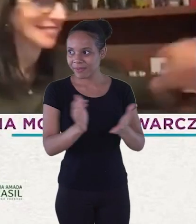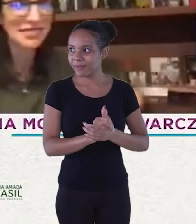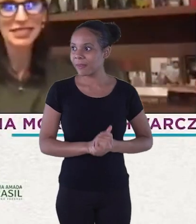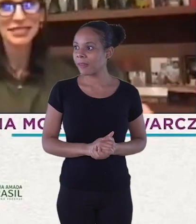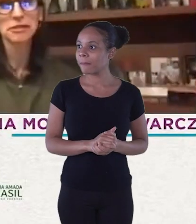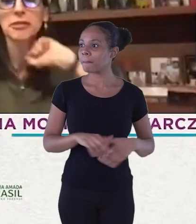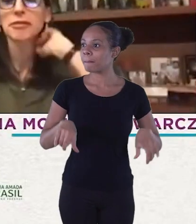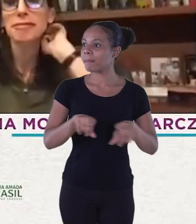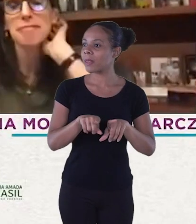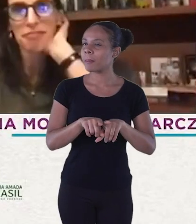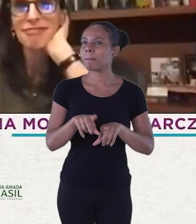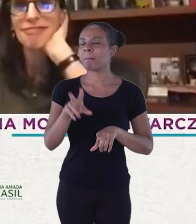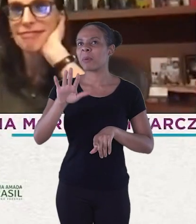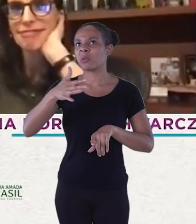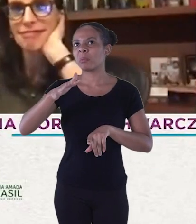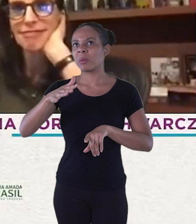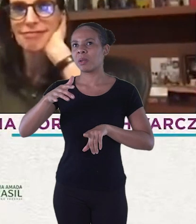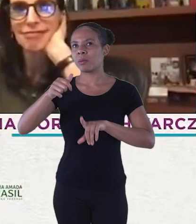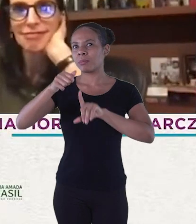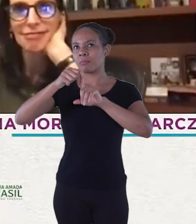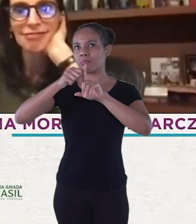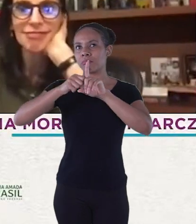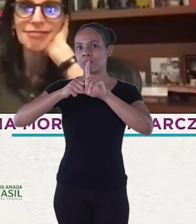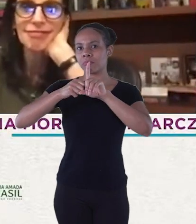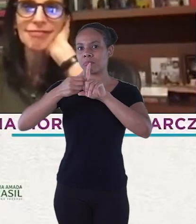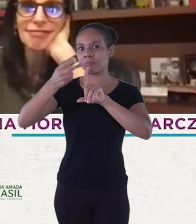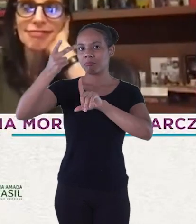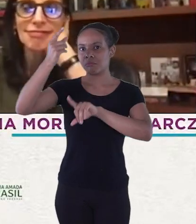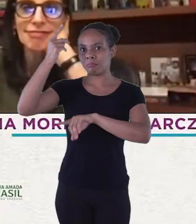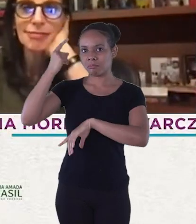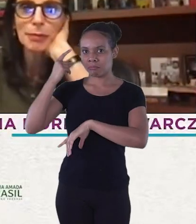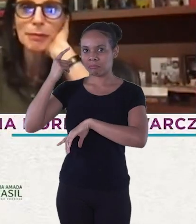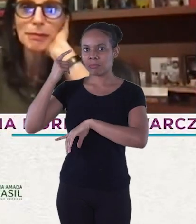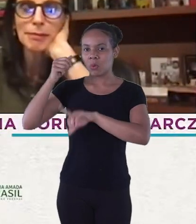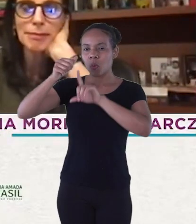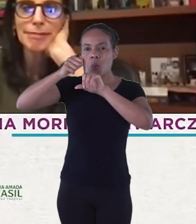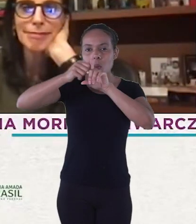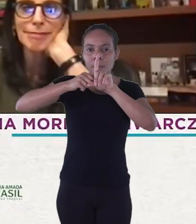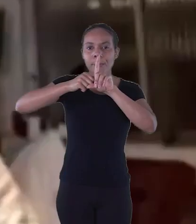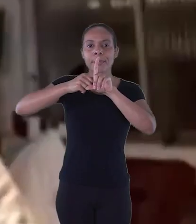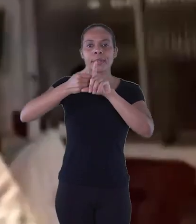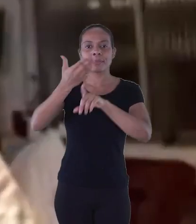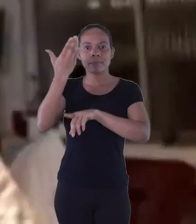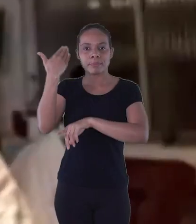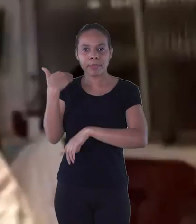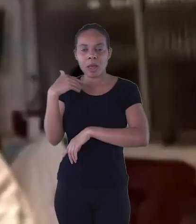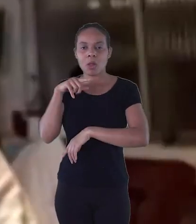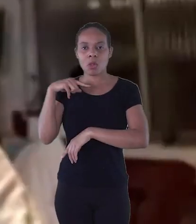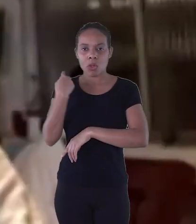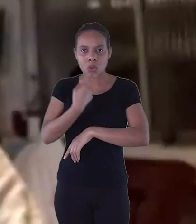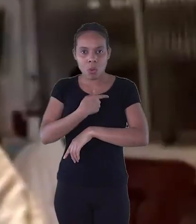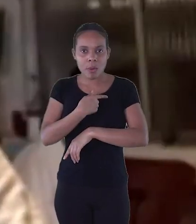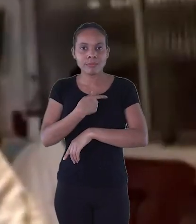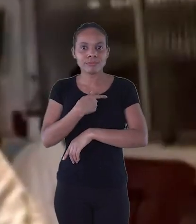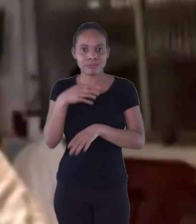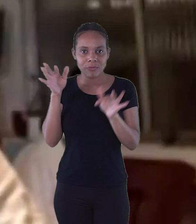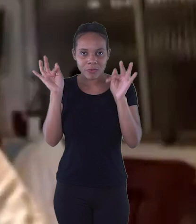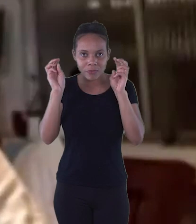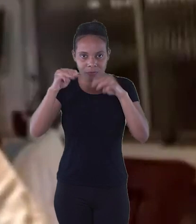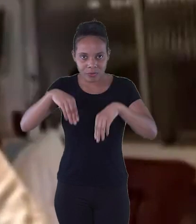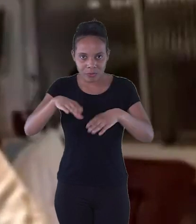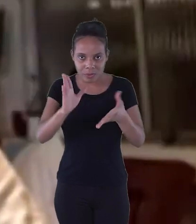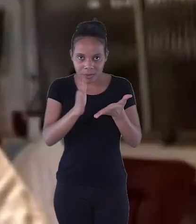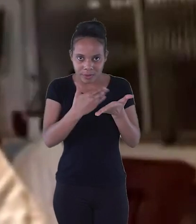faz menos de um mês, que a gente terminou realmente a enciclopédia, então a gente ainda está pensando sobre, né? Então é sempre muito